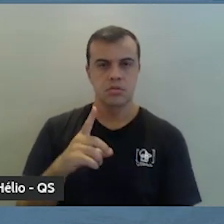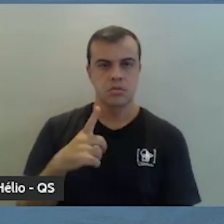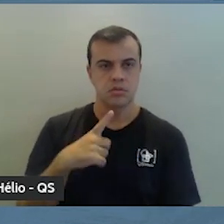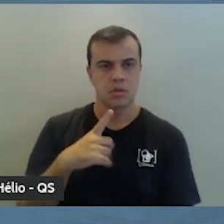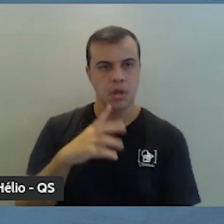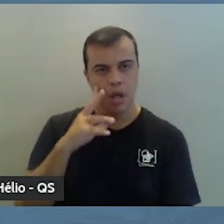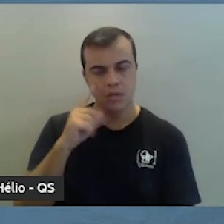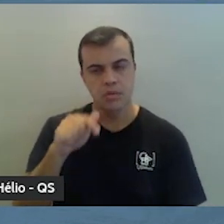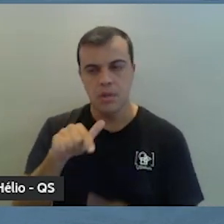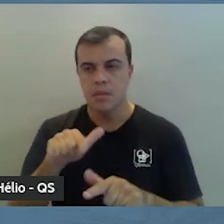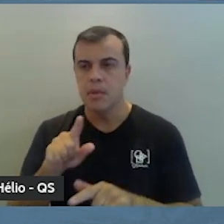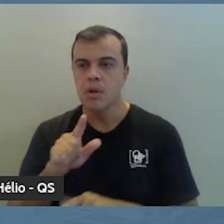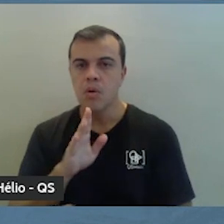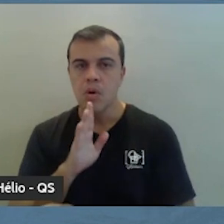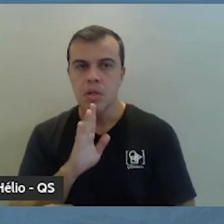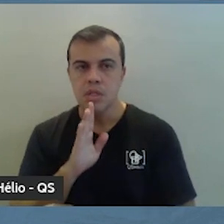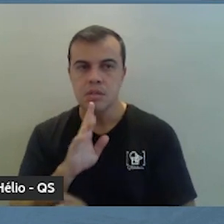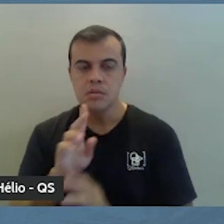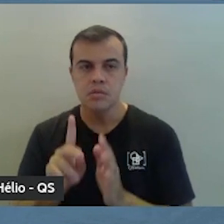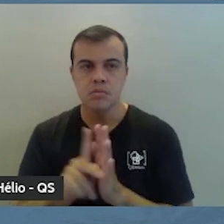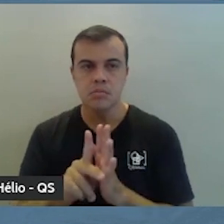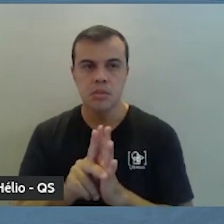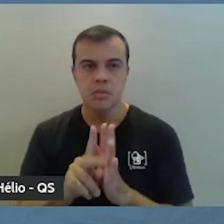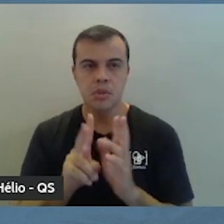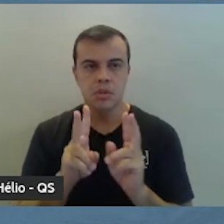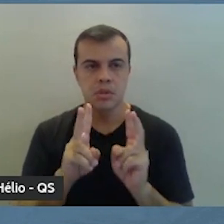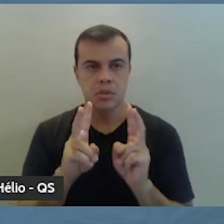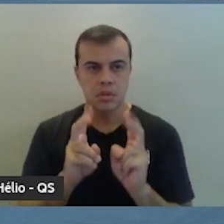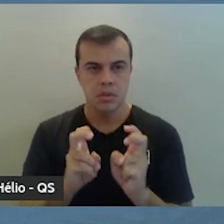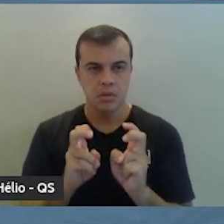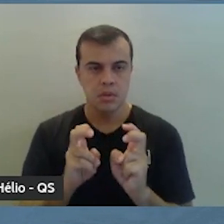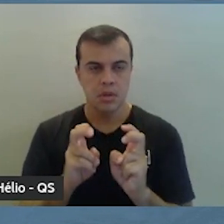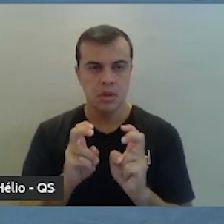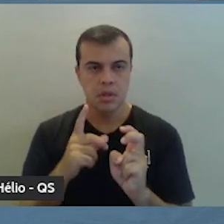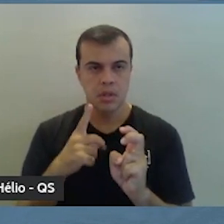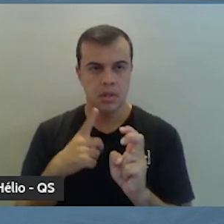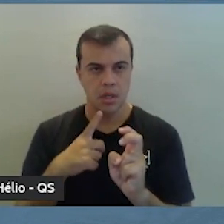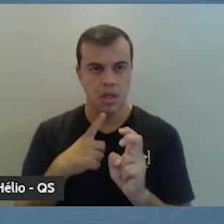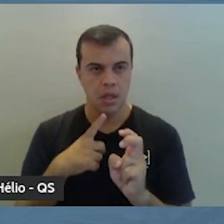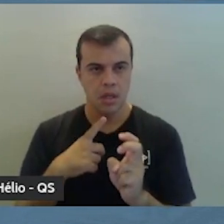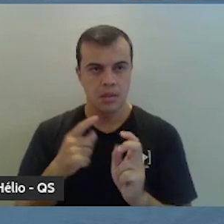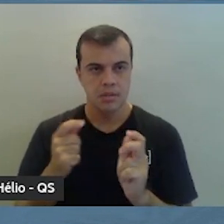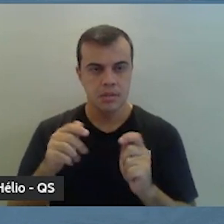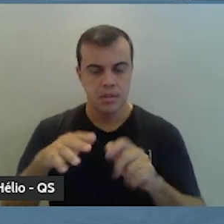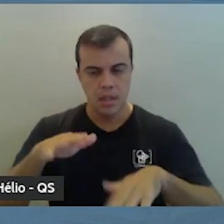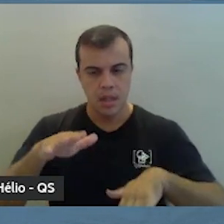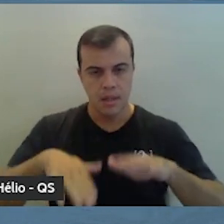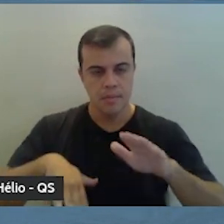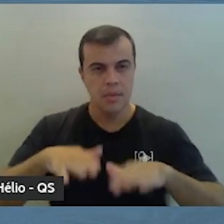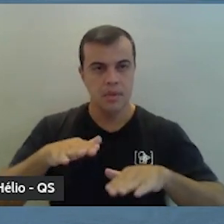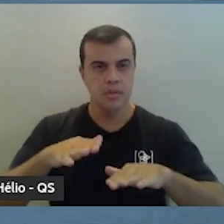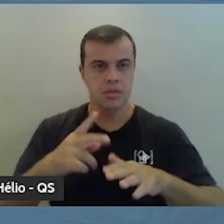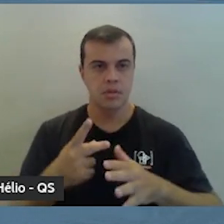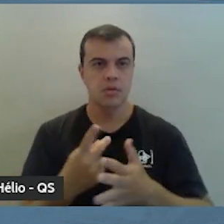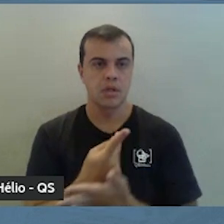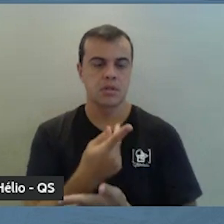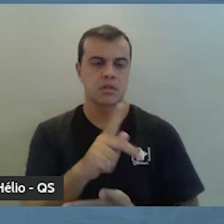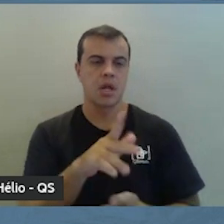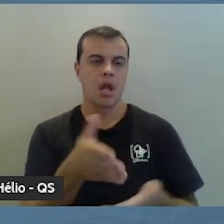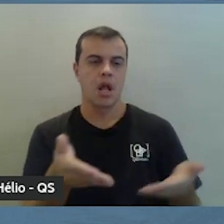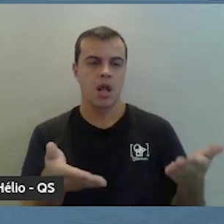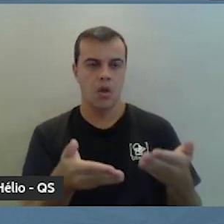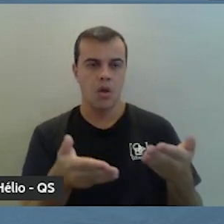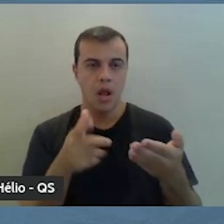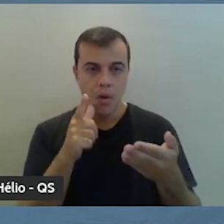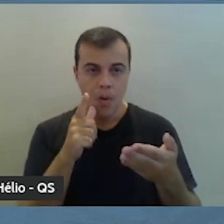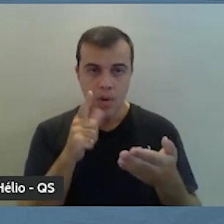era conhecido. Isso é um ponto que a gente tem que marcar sempre. Não é que, de repente, eles começam a produzir, é que agora eles